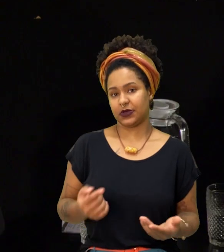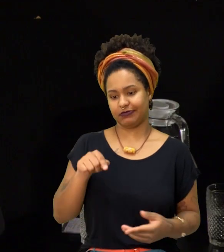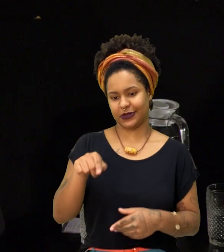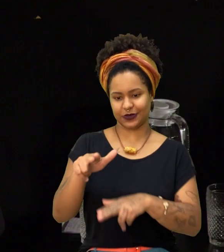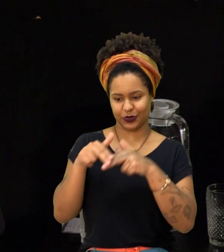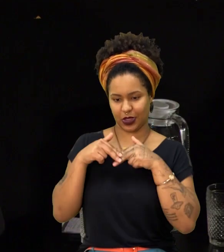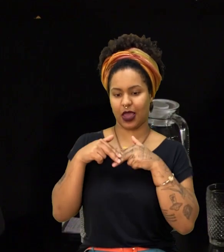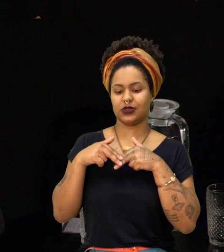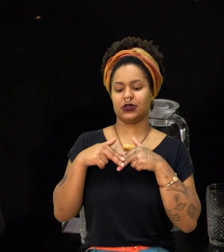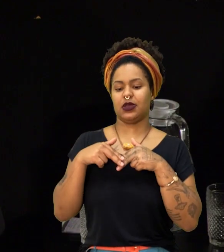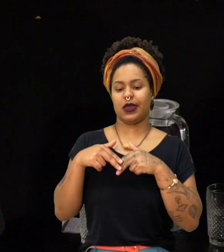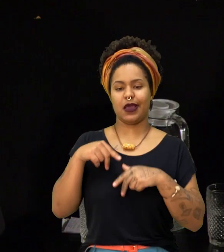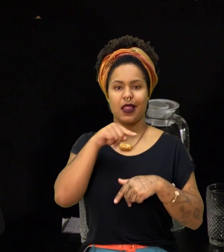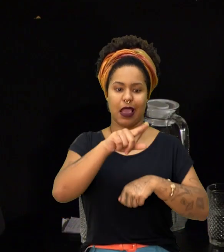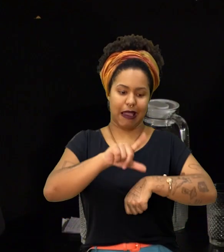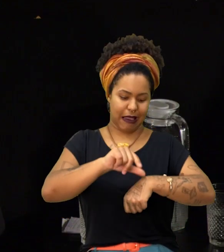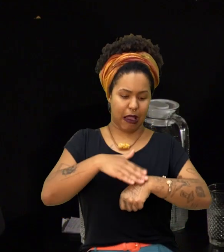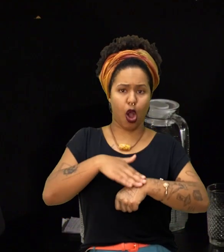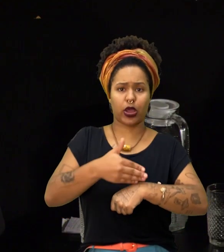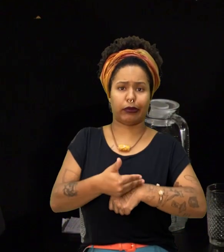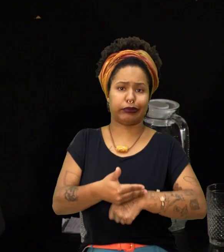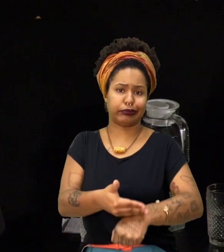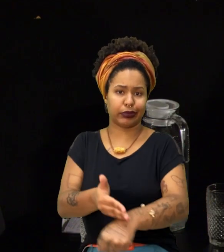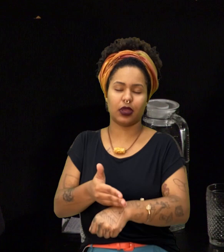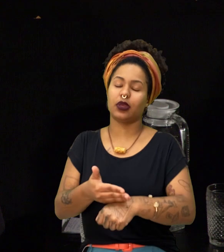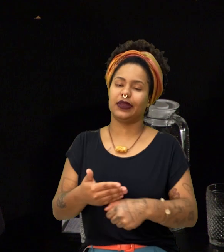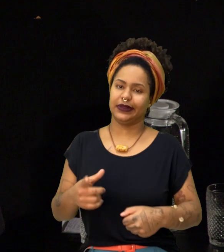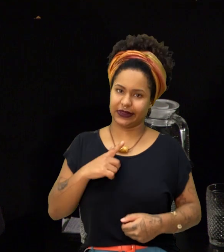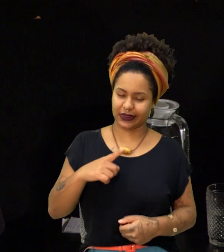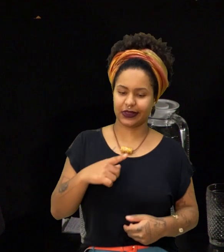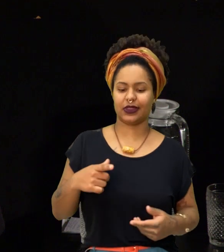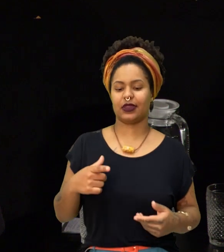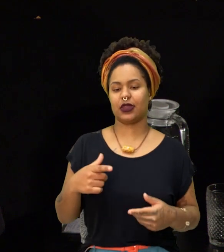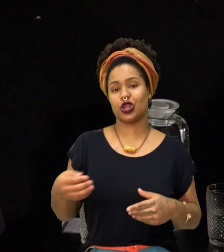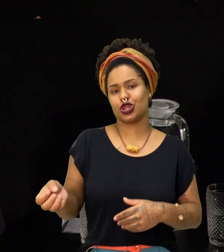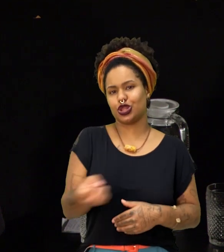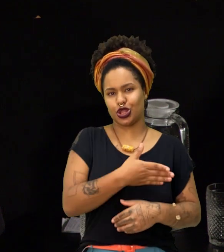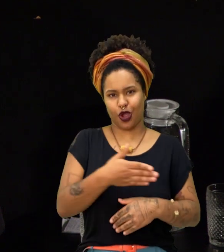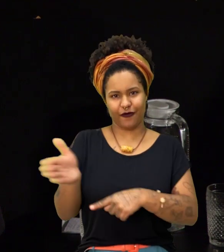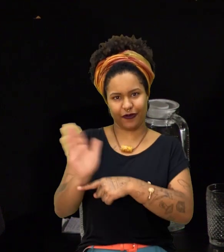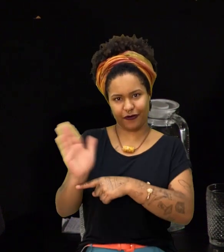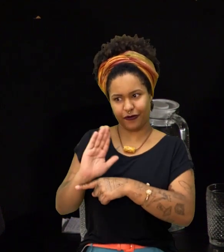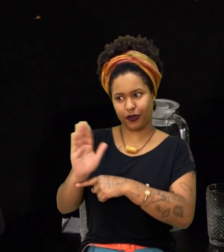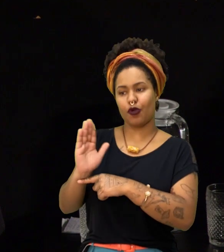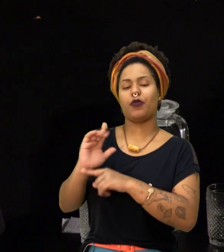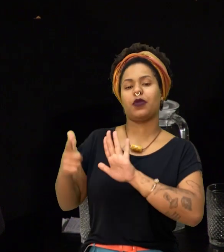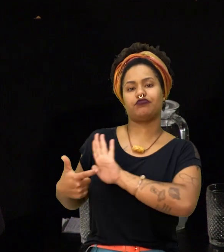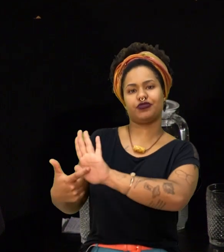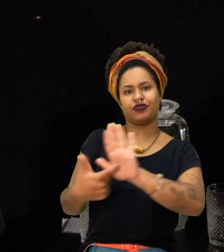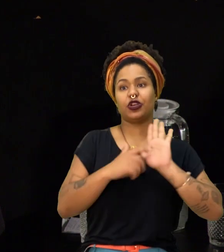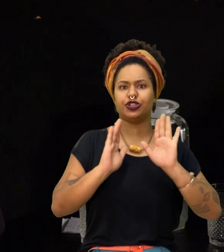do adiantado da hora, nós temos uma nova sessão programada, estourou o tempo,